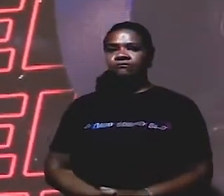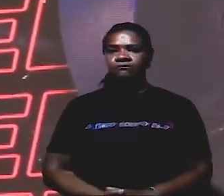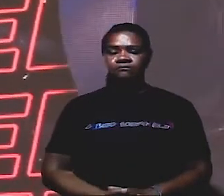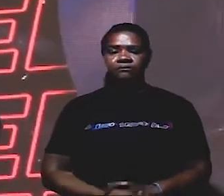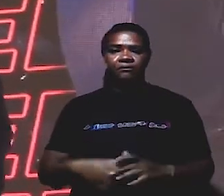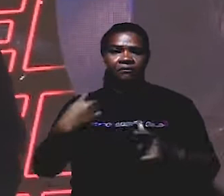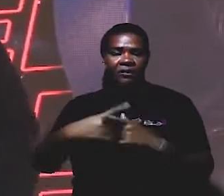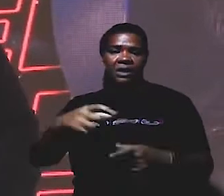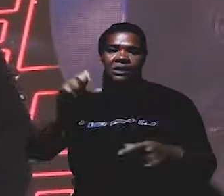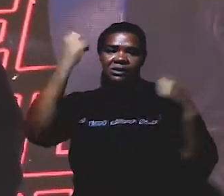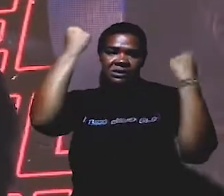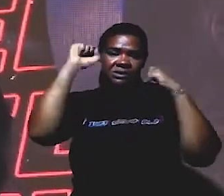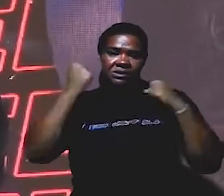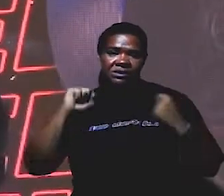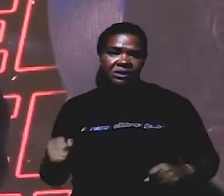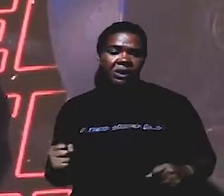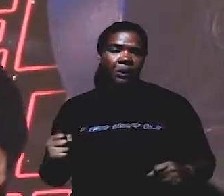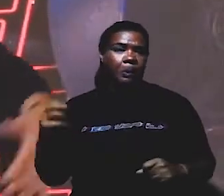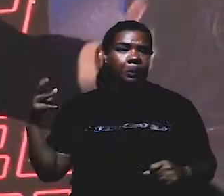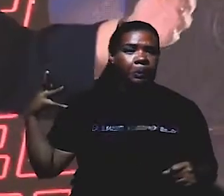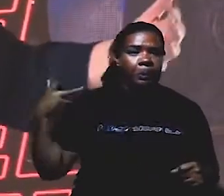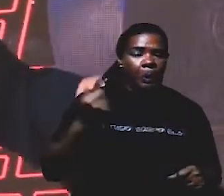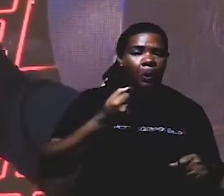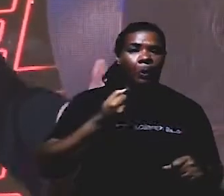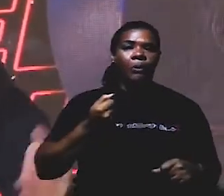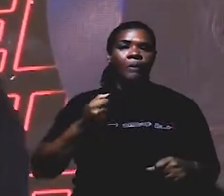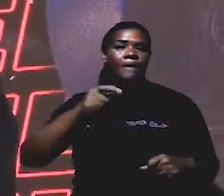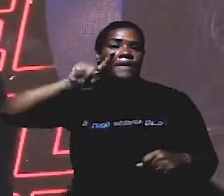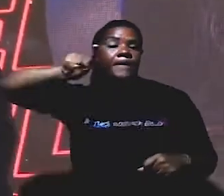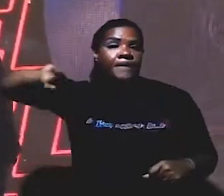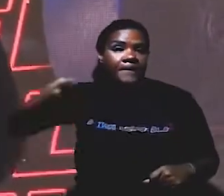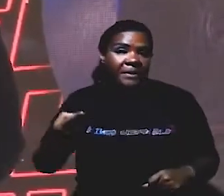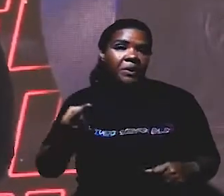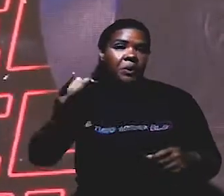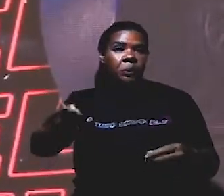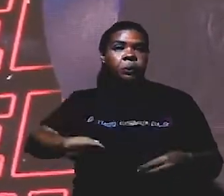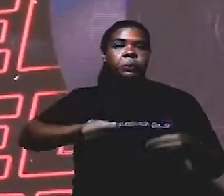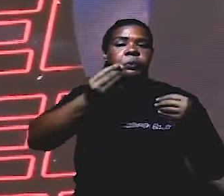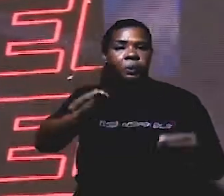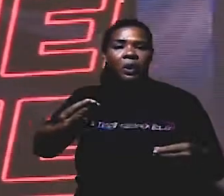Porque Salomão vai entregar uma oferta tão grande, 1000 holocaustos.